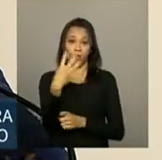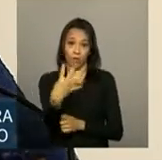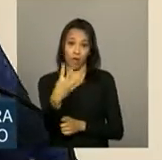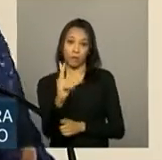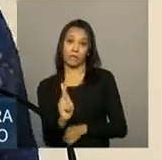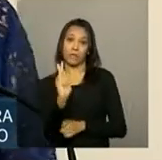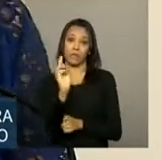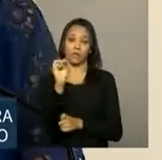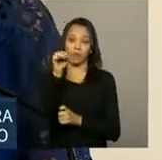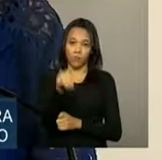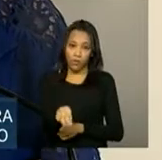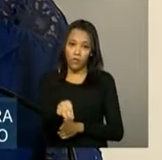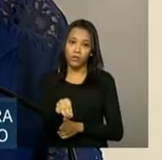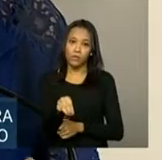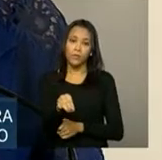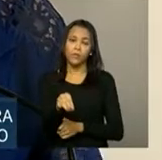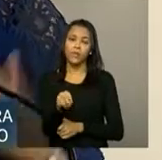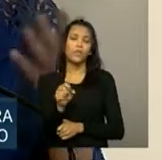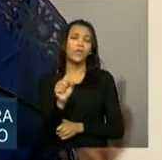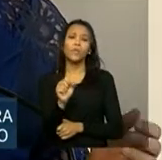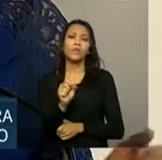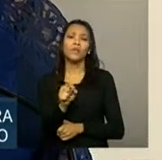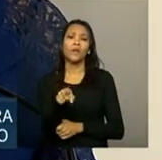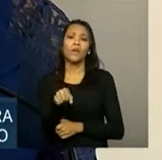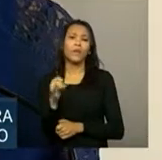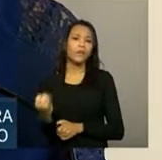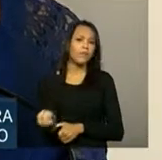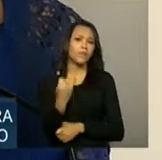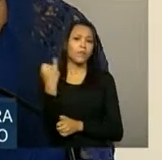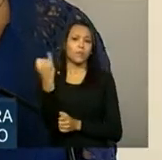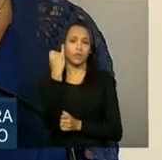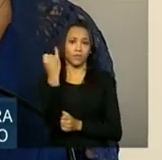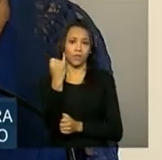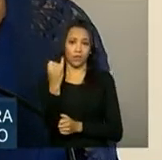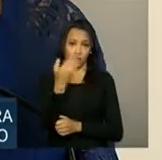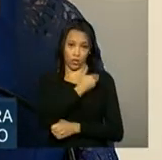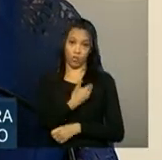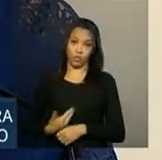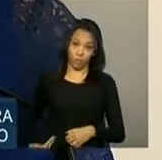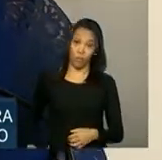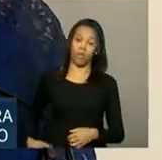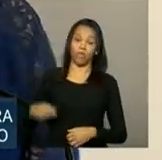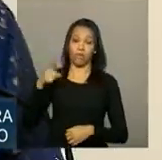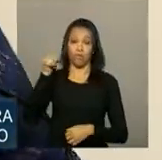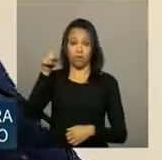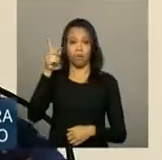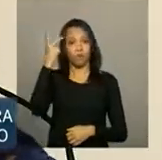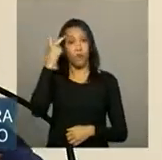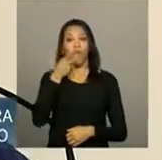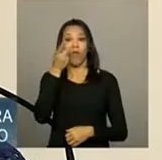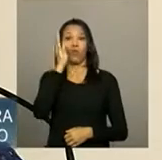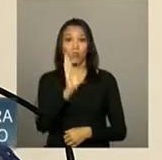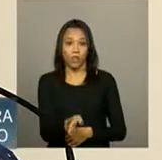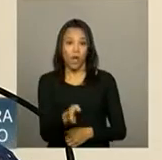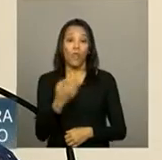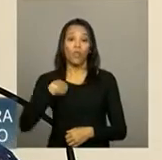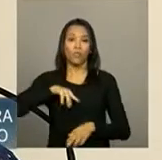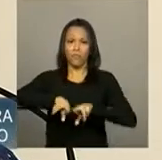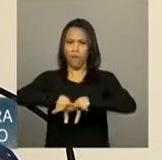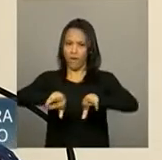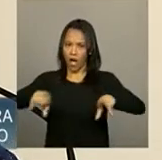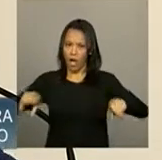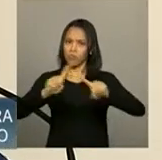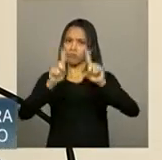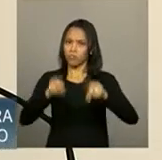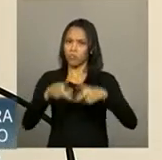quilômetros e o que é relevante o governador destacou nós temos um conjunto de projeto